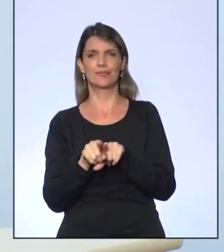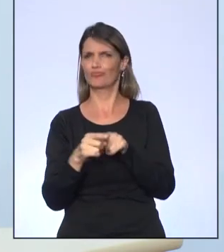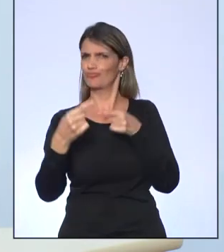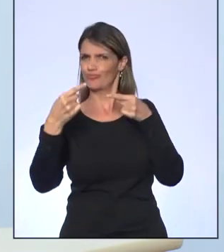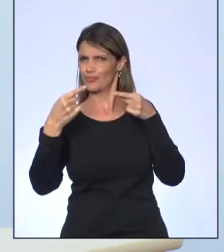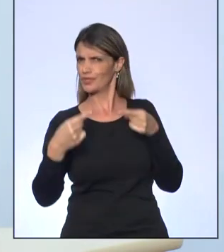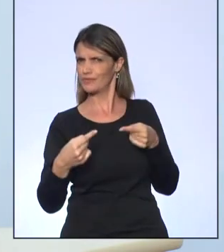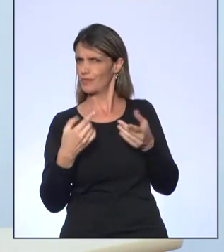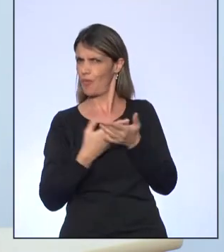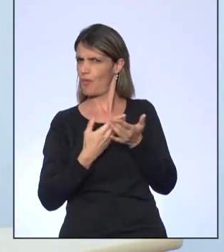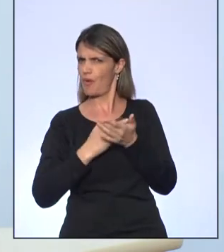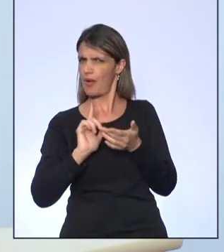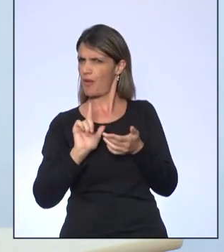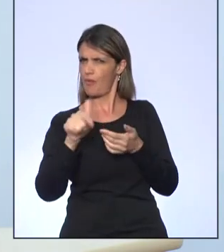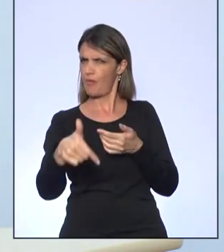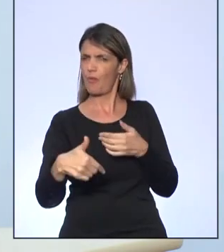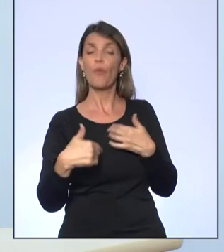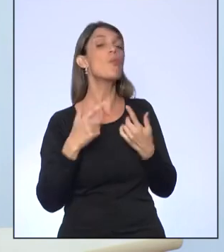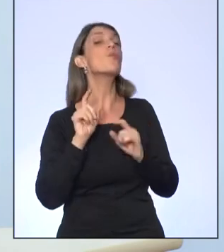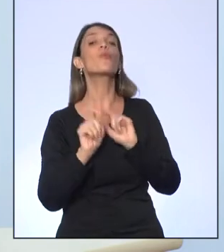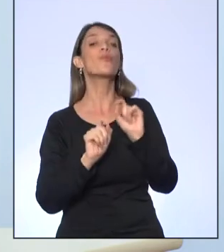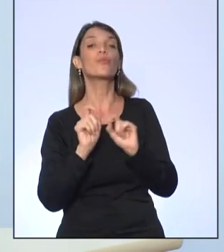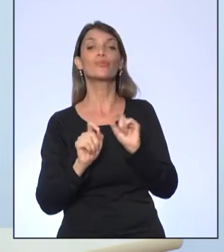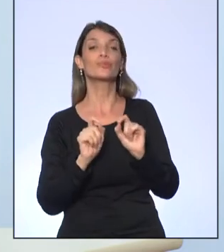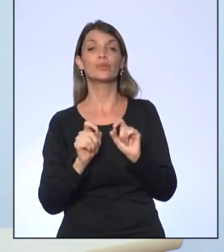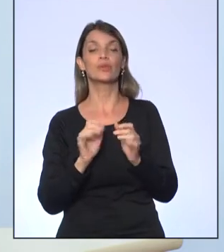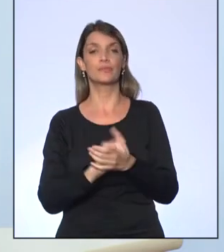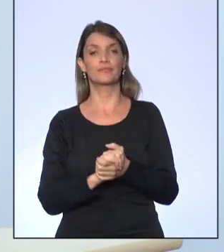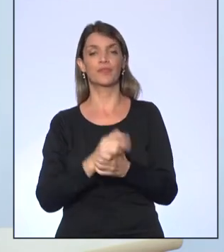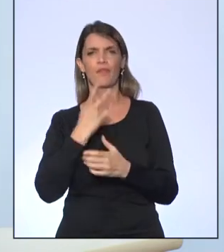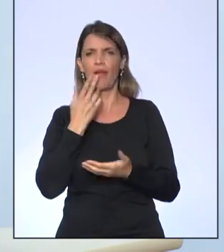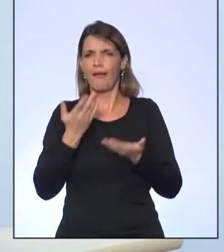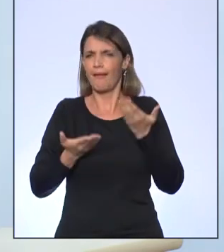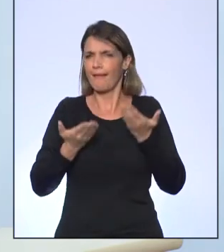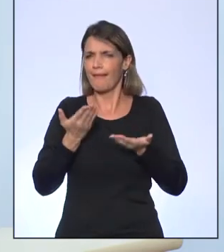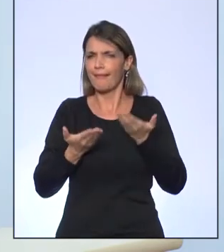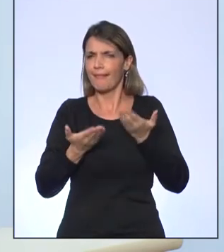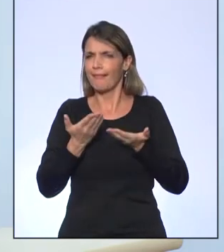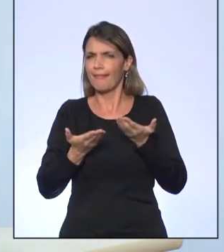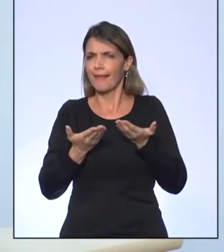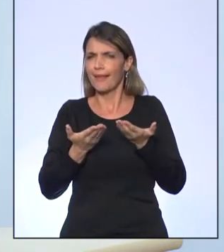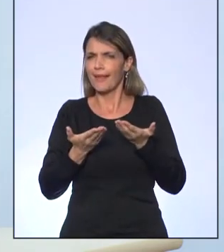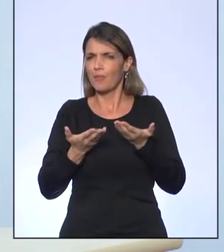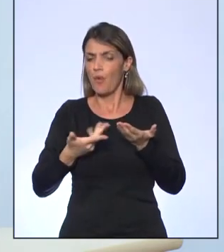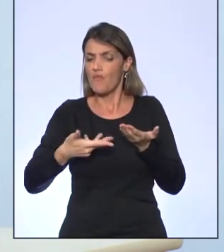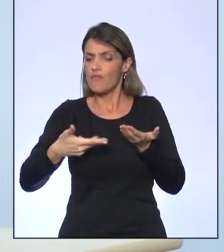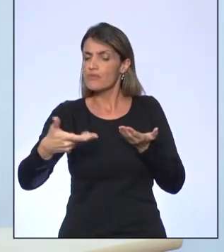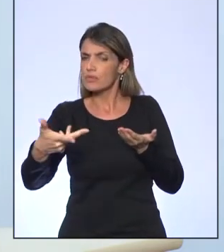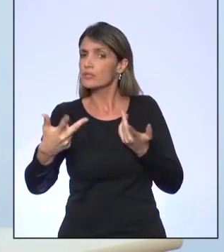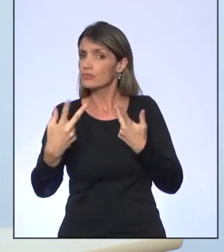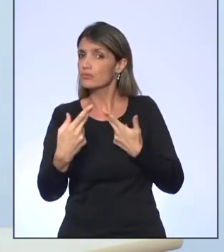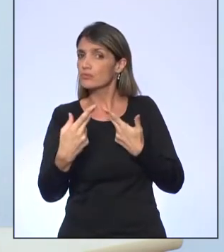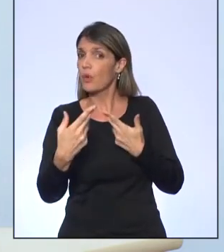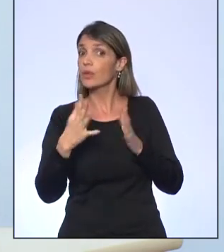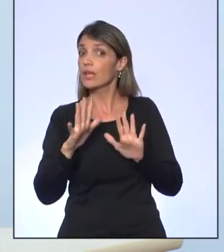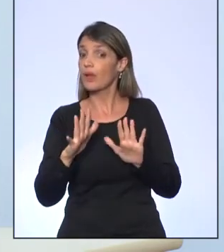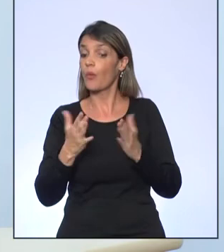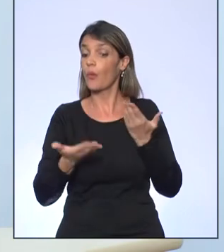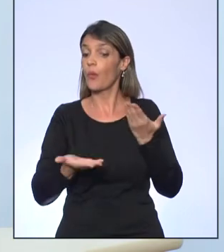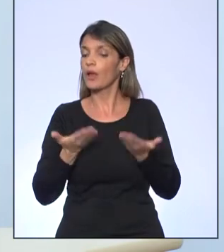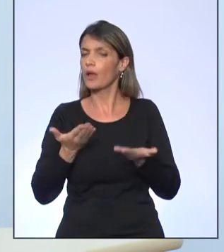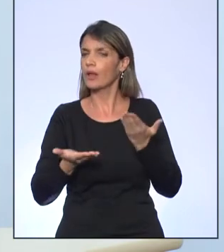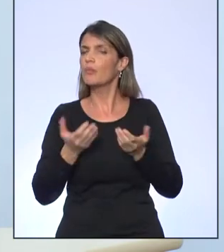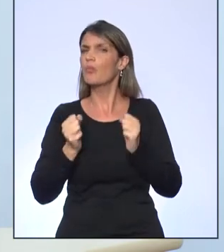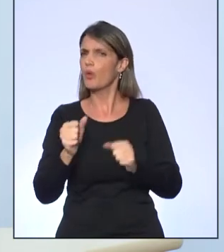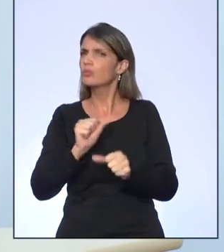desafio para a próxima aula. Qual o desafio para a próxima aula? Quando a gente fala em equilíbrio, a gente não está falando em velocidade, então esse equilíbrio ele pode